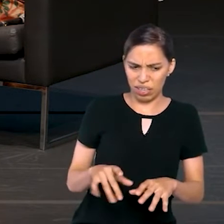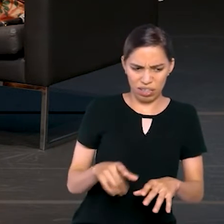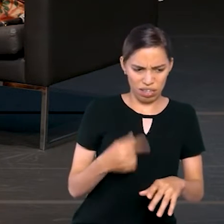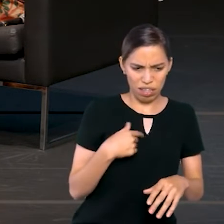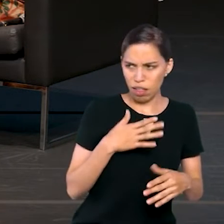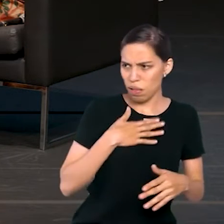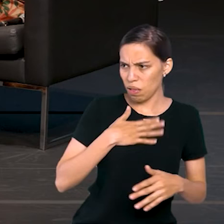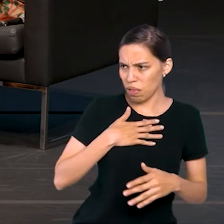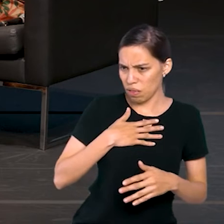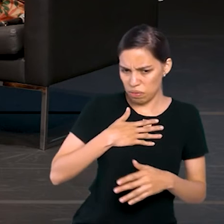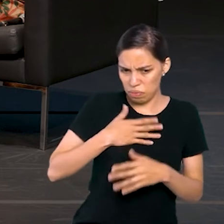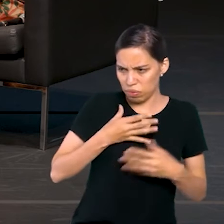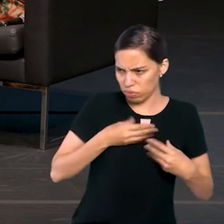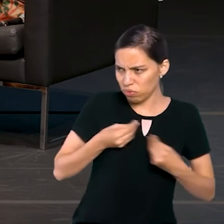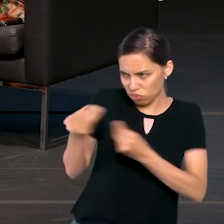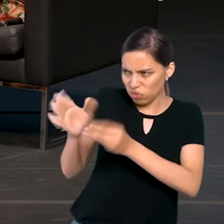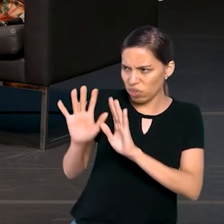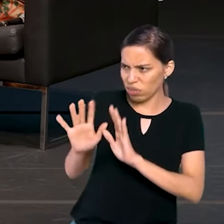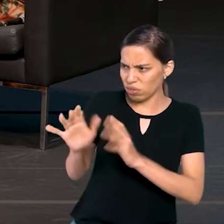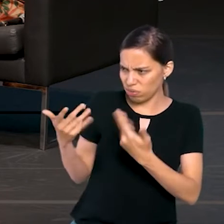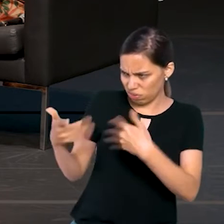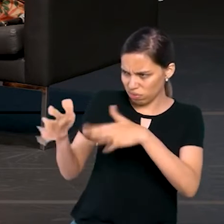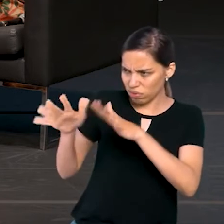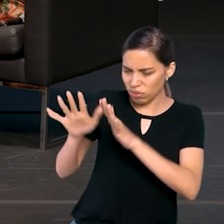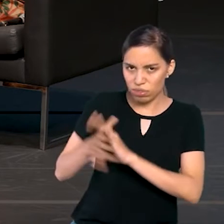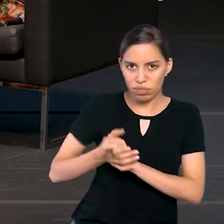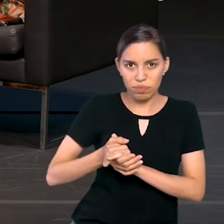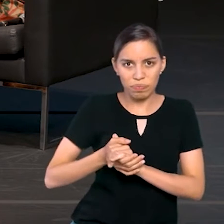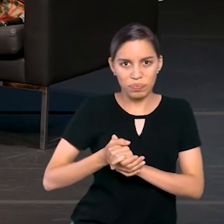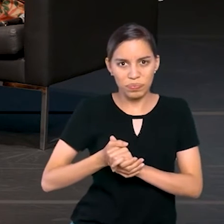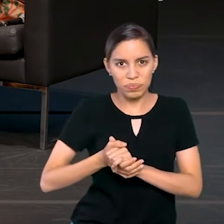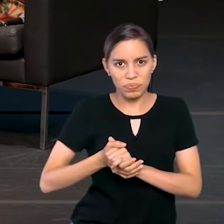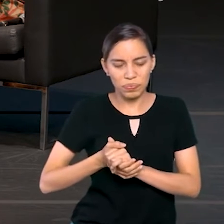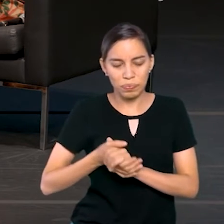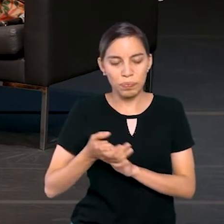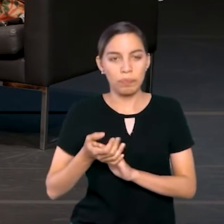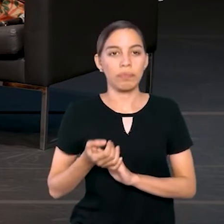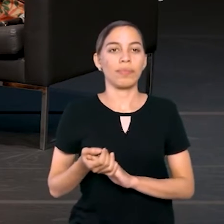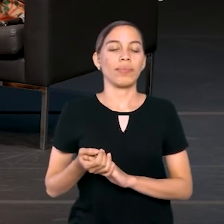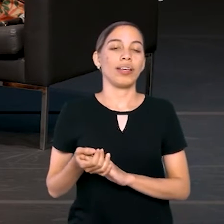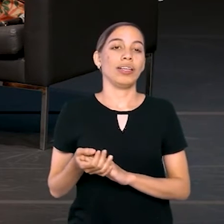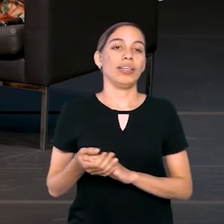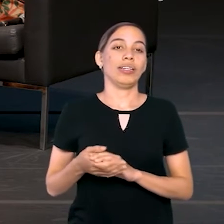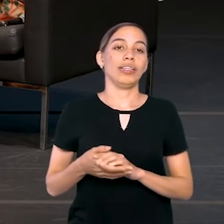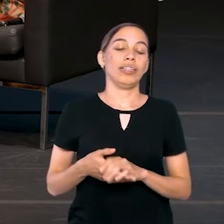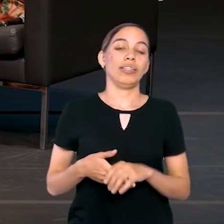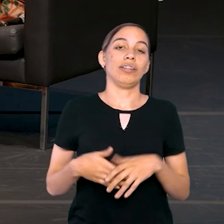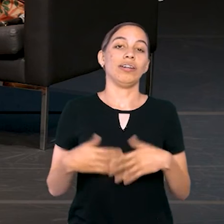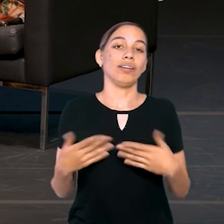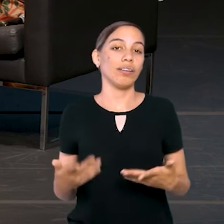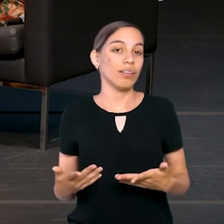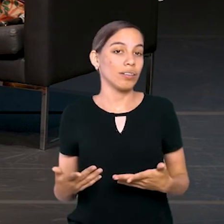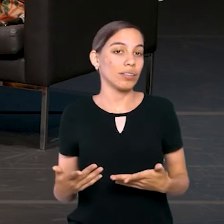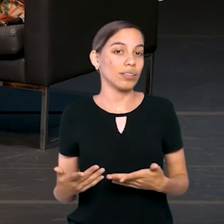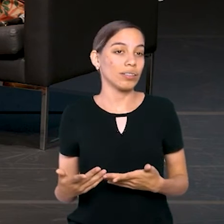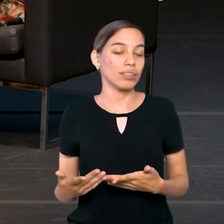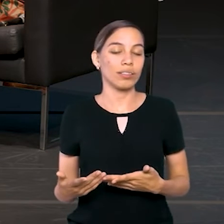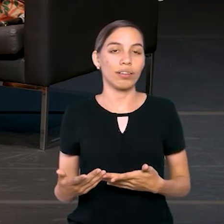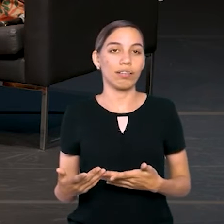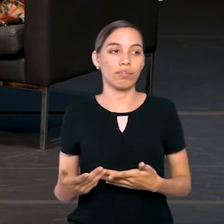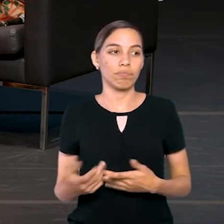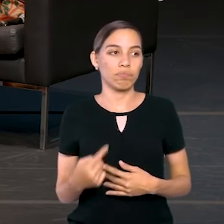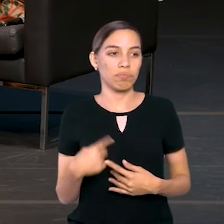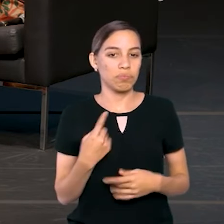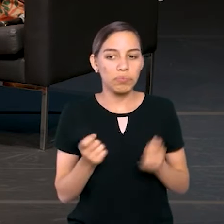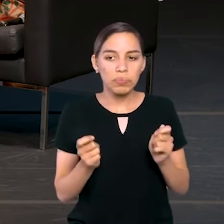E para a gente pensar como que nós podemos fazer os lugares onde a gente é comunidade ser um lugar vivo, ser um